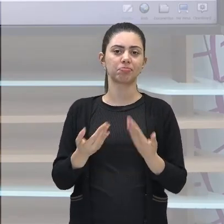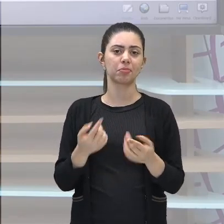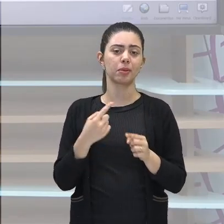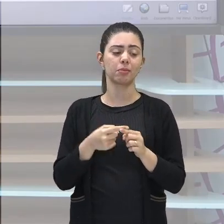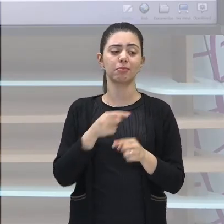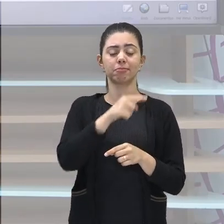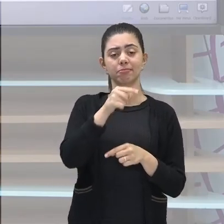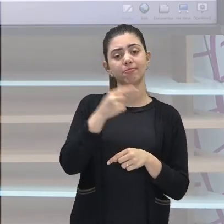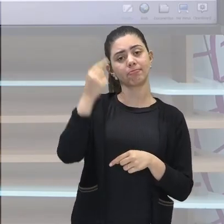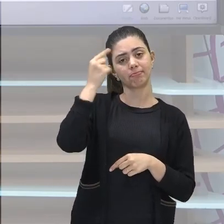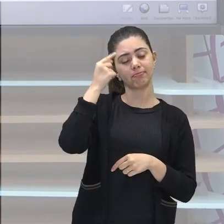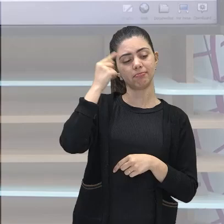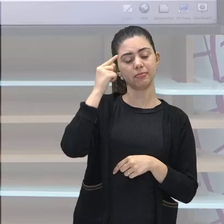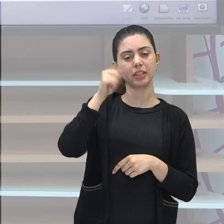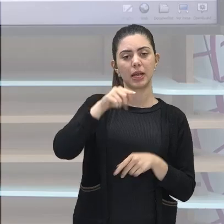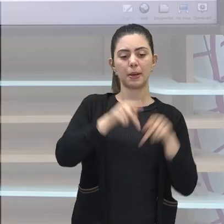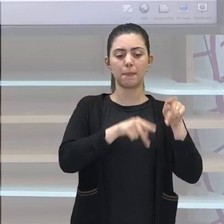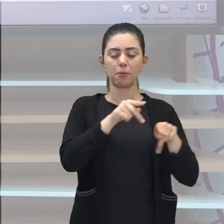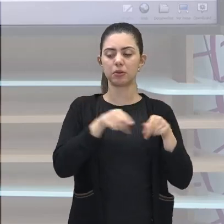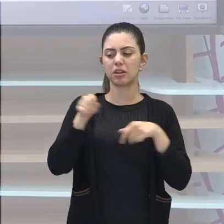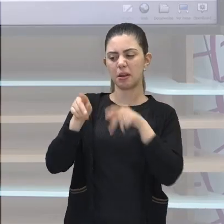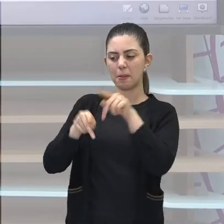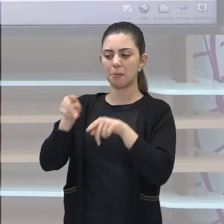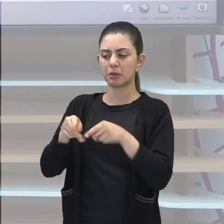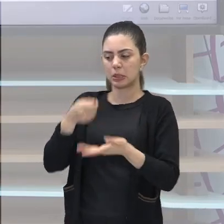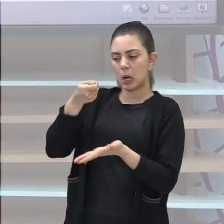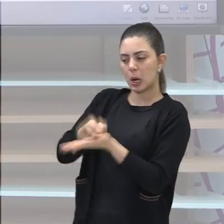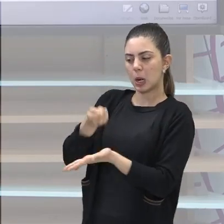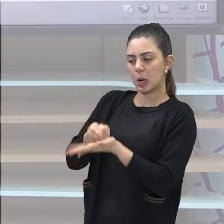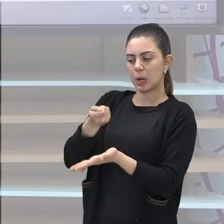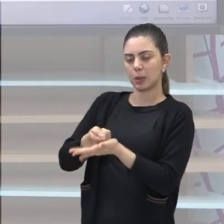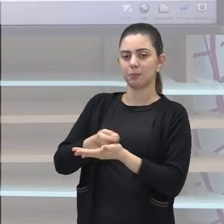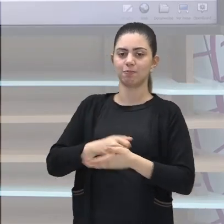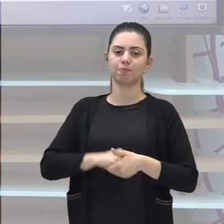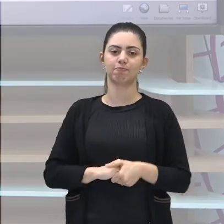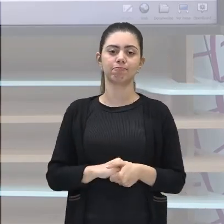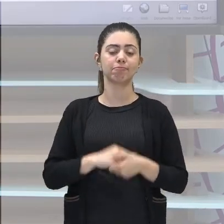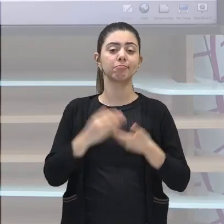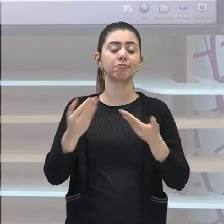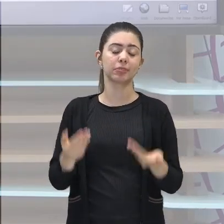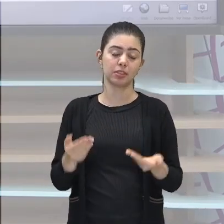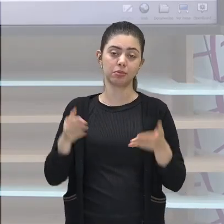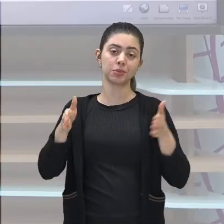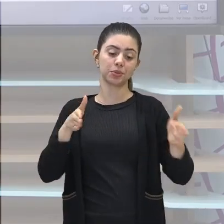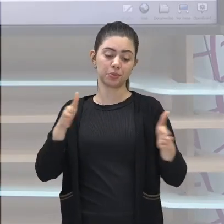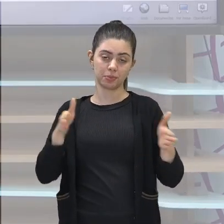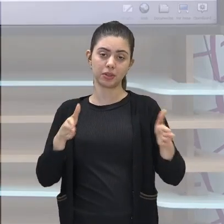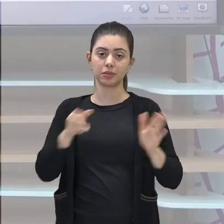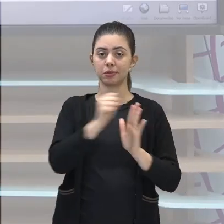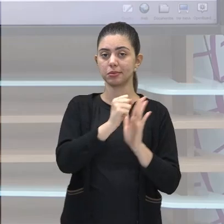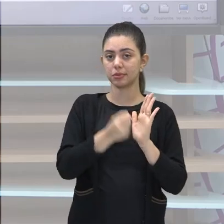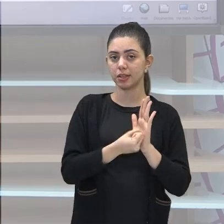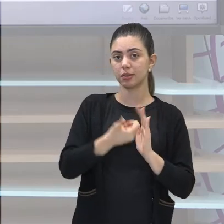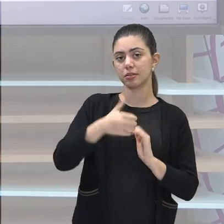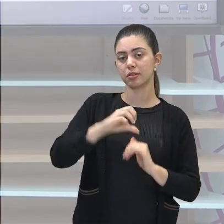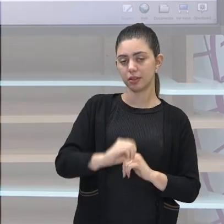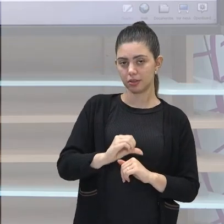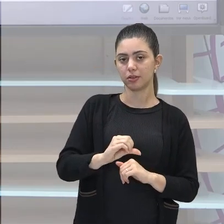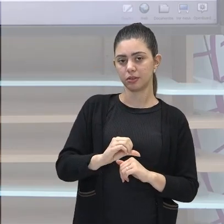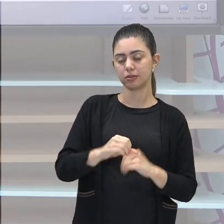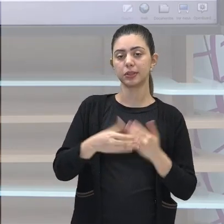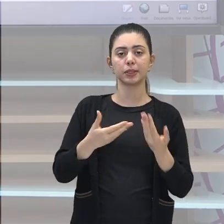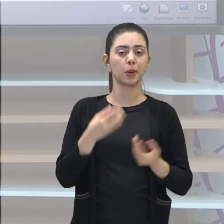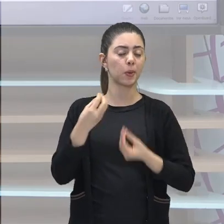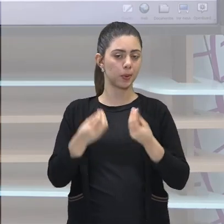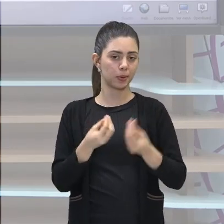imposição de um povo para com o outro. Então, é dentro desse contexto do século XIX, na